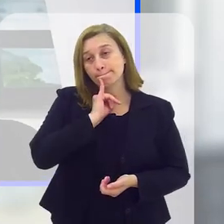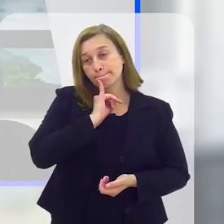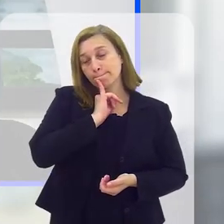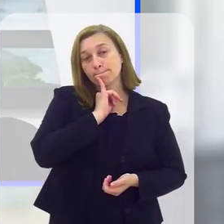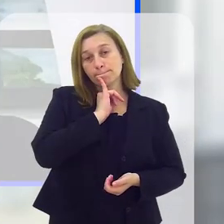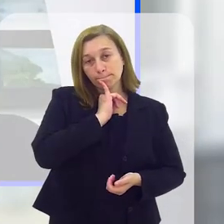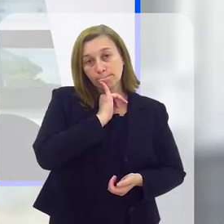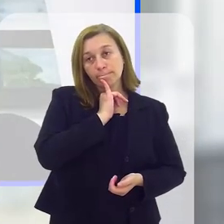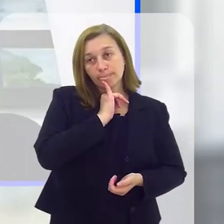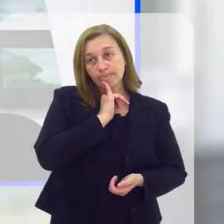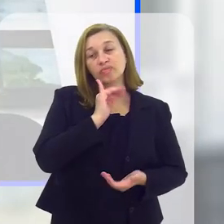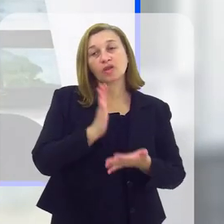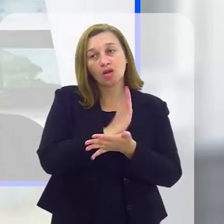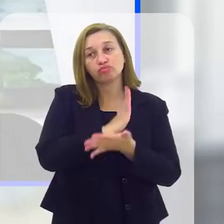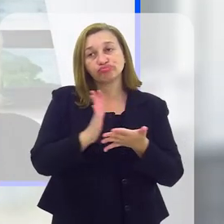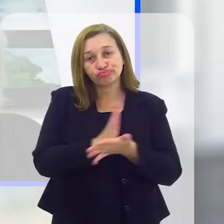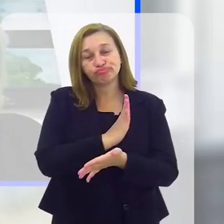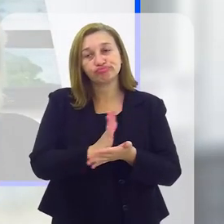É,